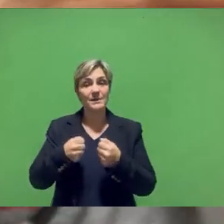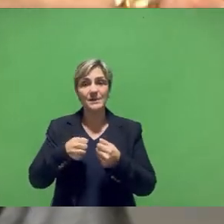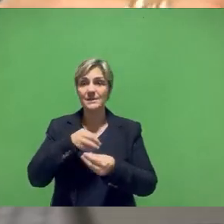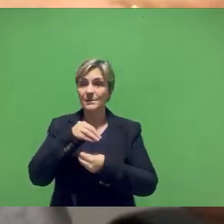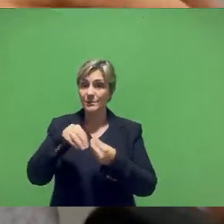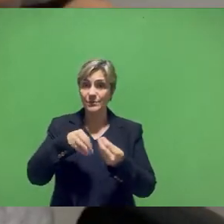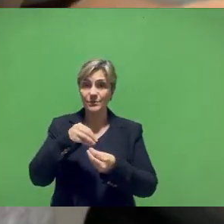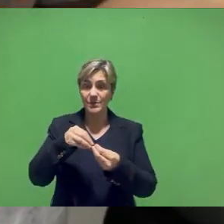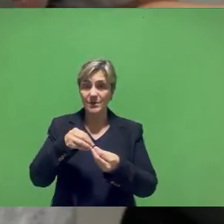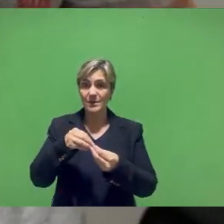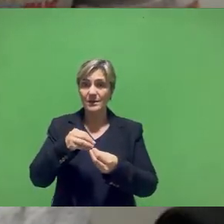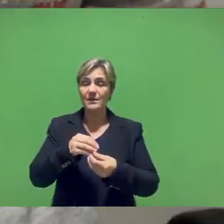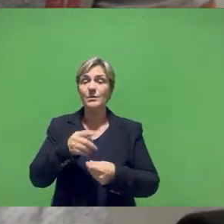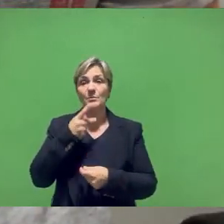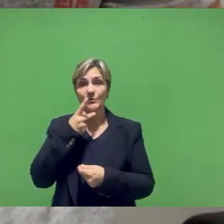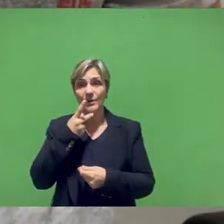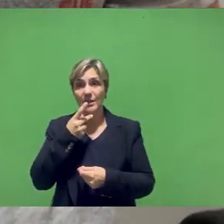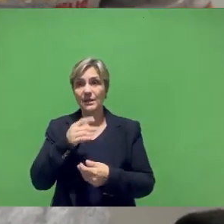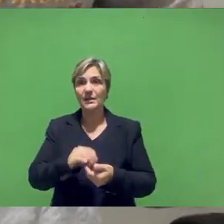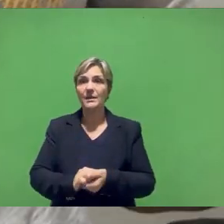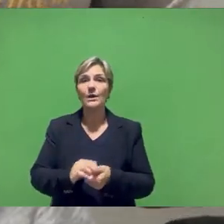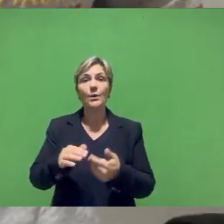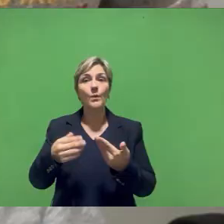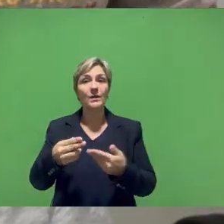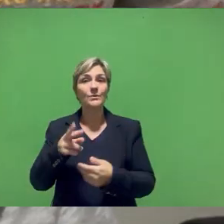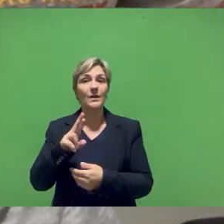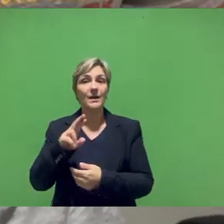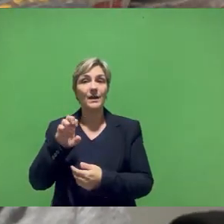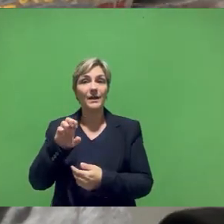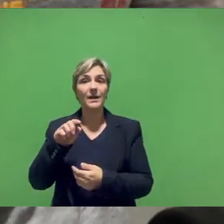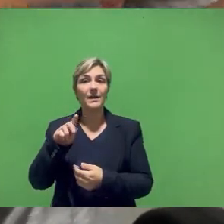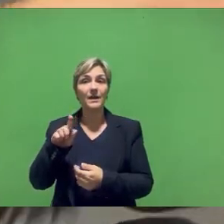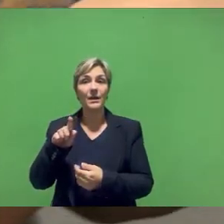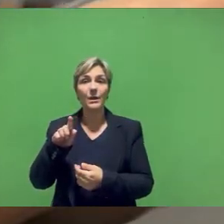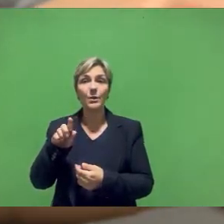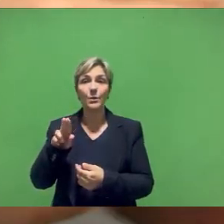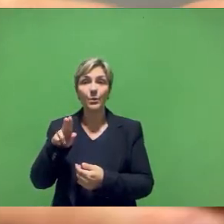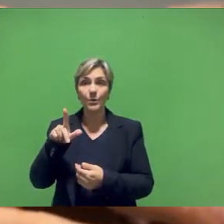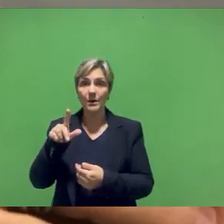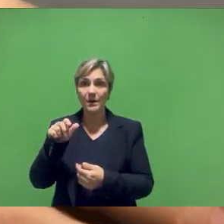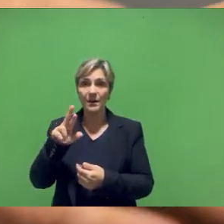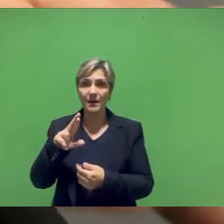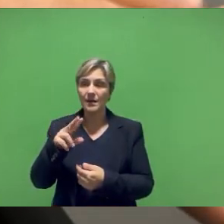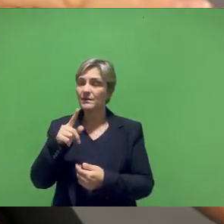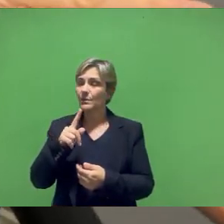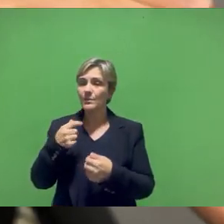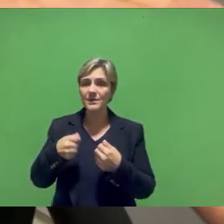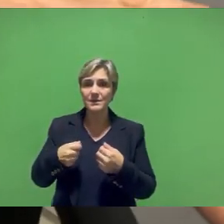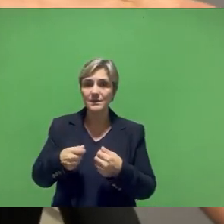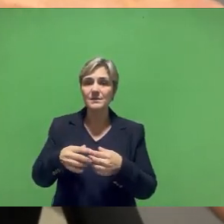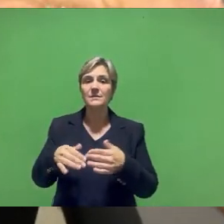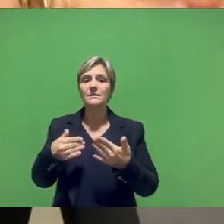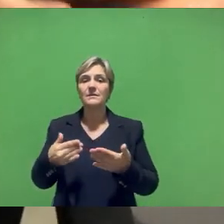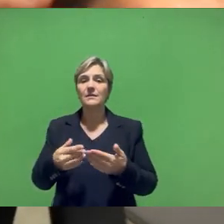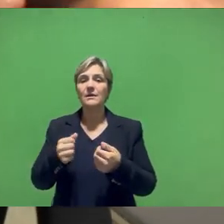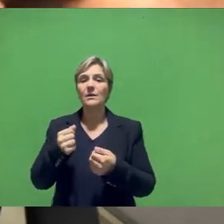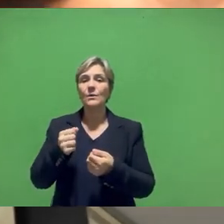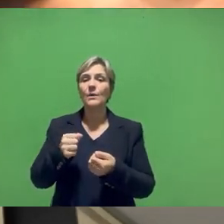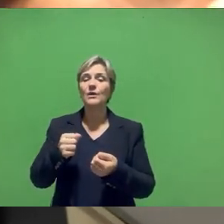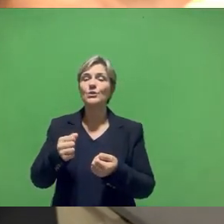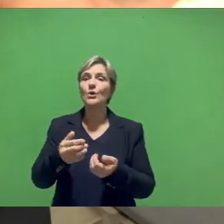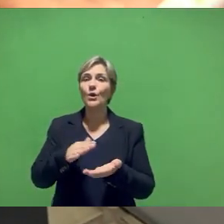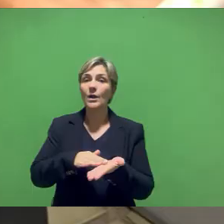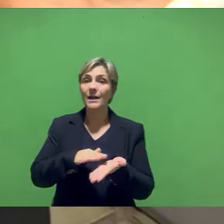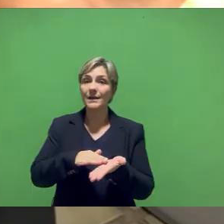ser misturada, como eu falei, enquanto que a regular não precisa. Então, o ideal é colocar assim, ó,